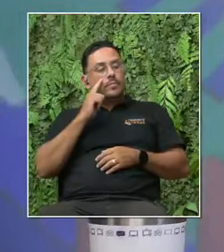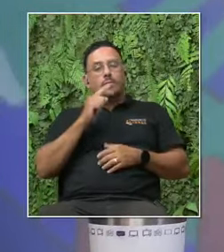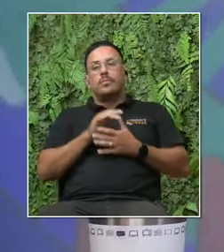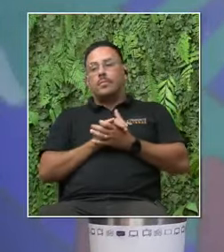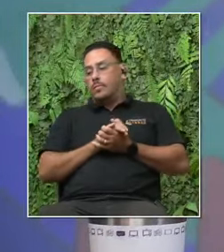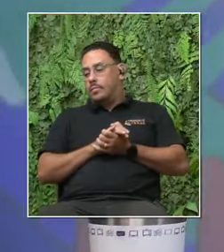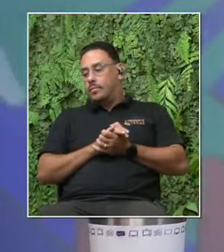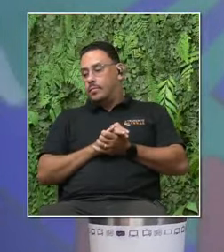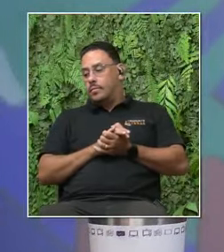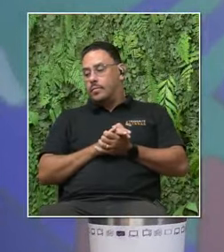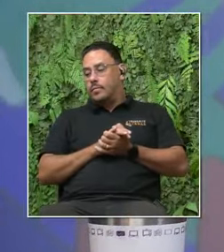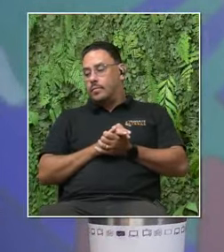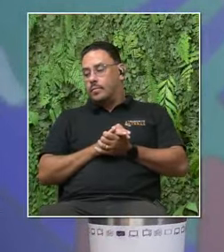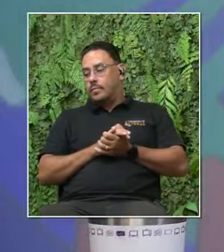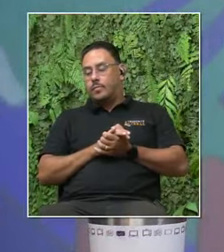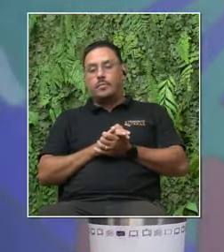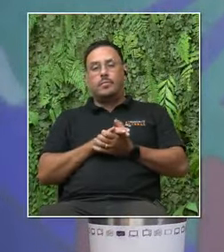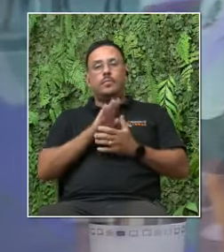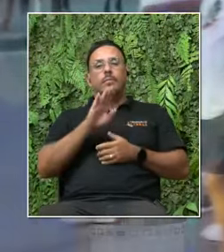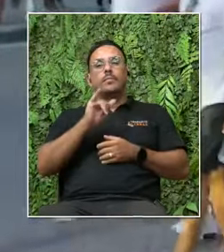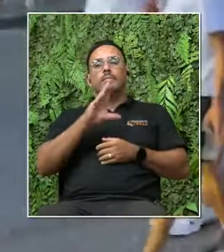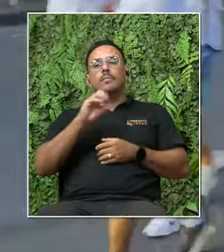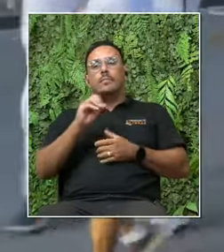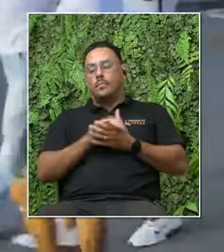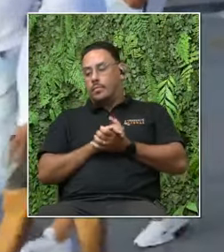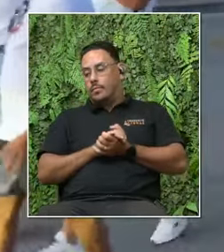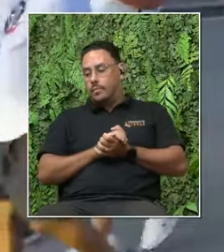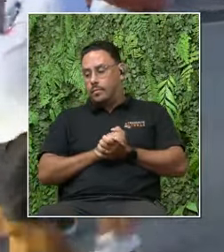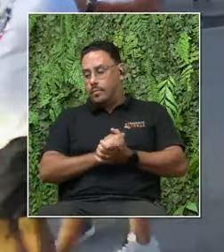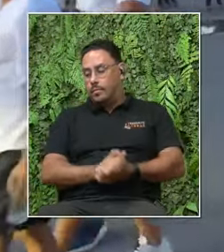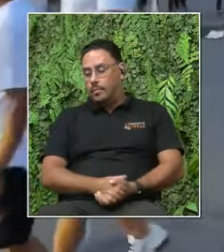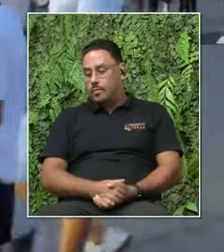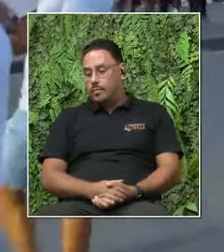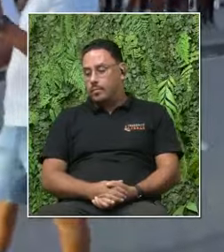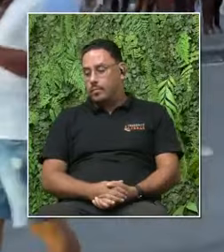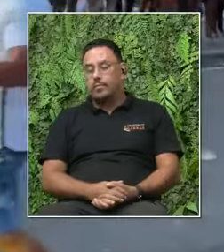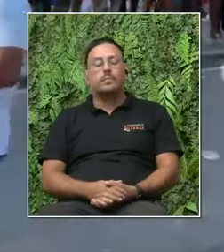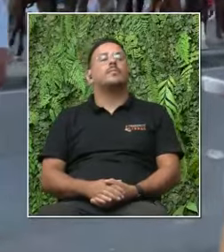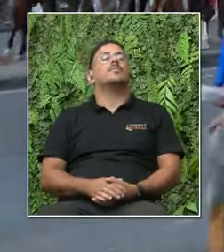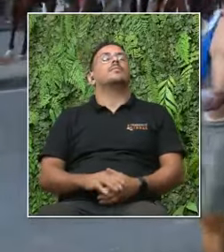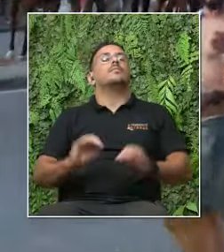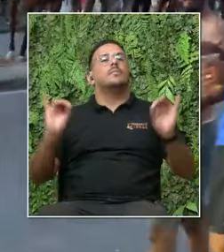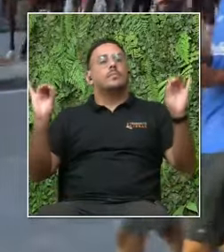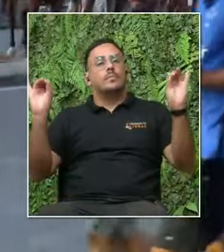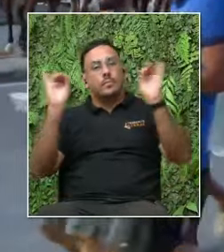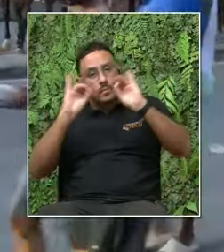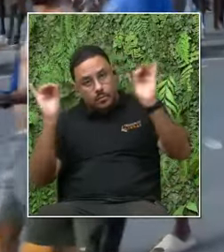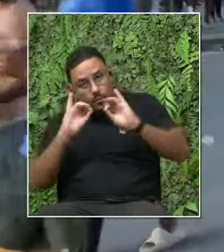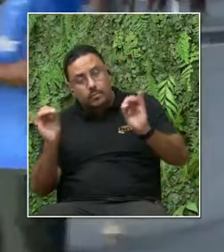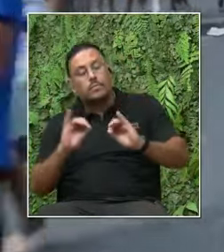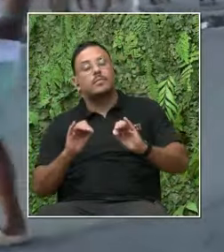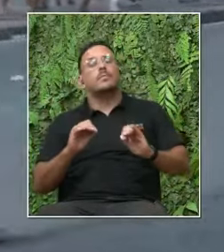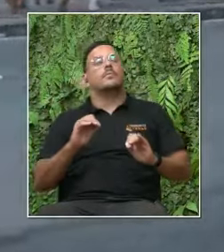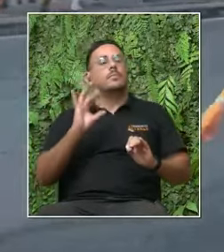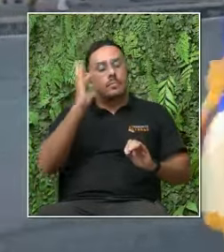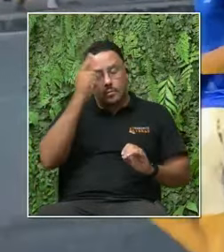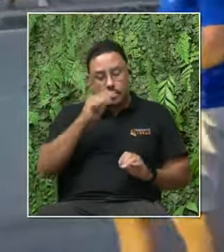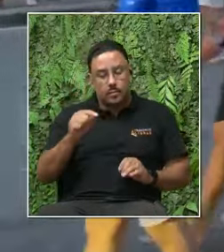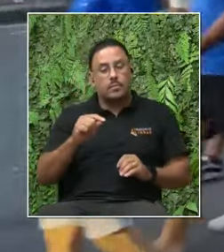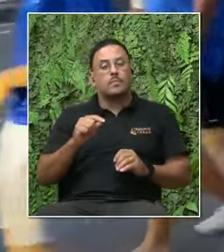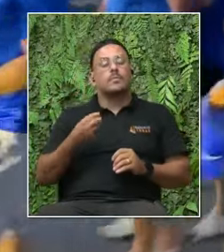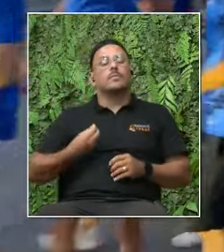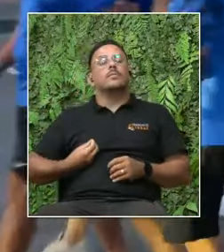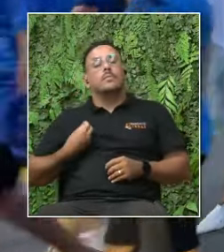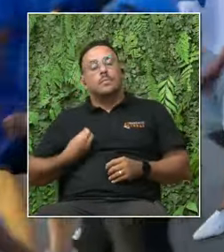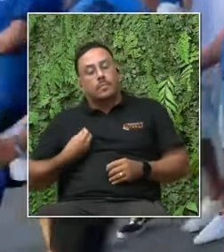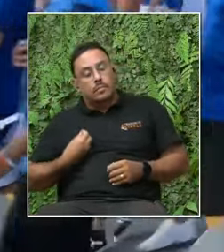galera lá Cadê o Bibico da Galera salve salve meu povo bonito ao vivo aqui da rede 98